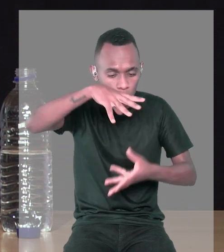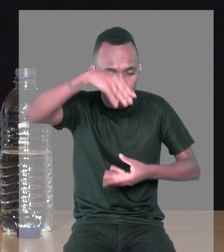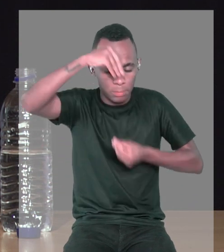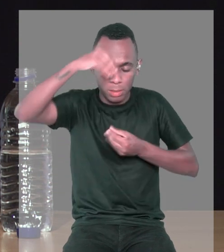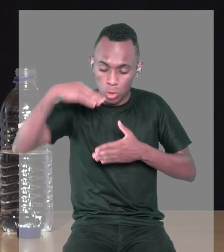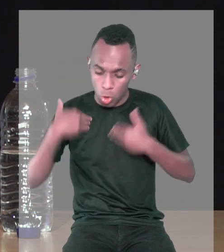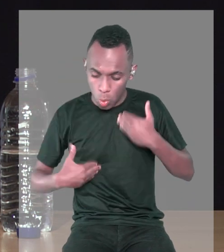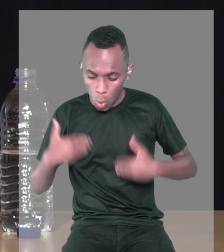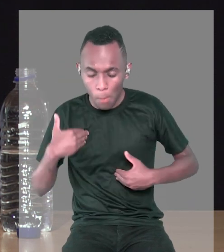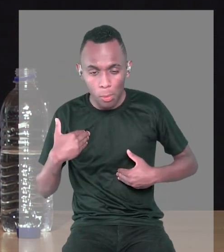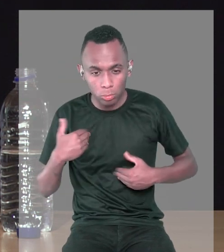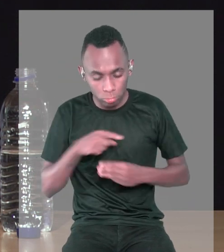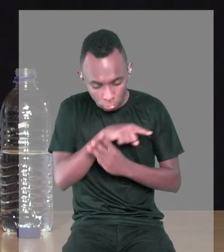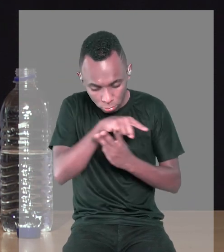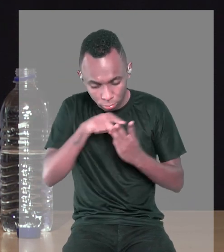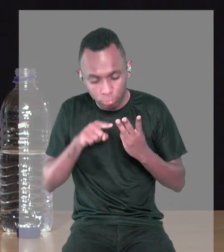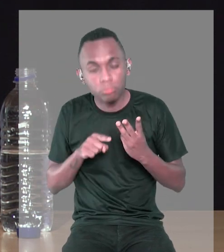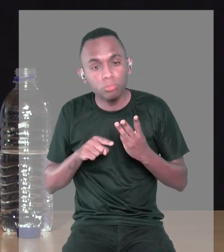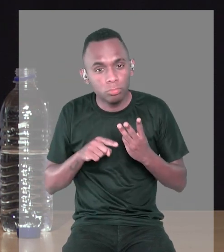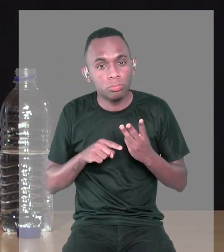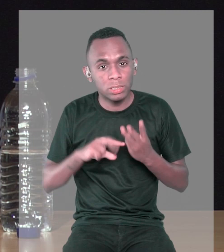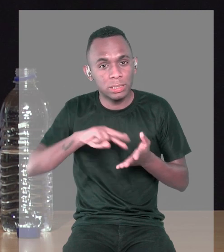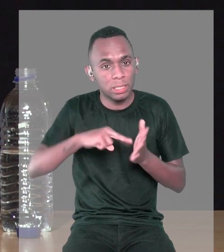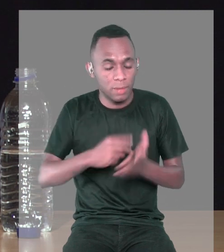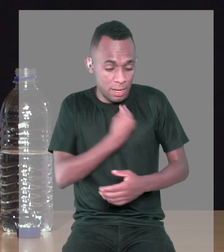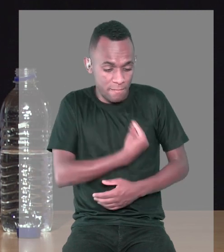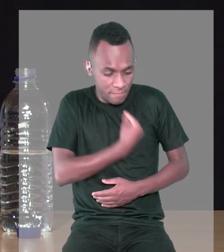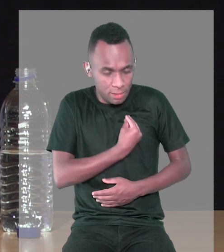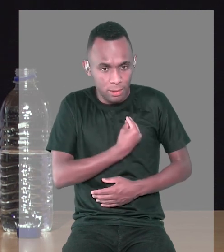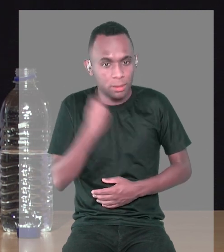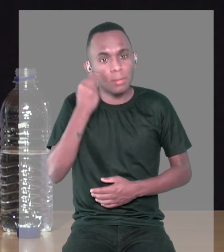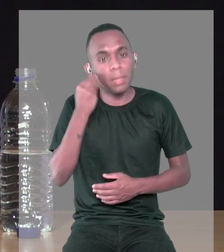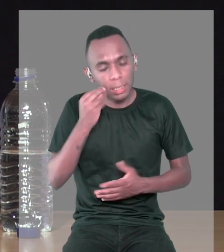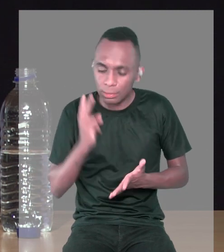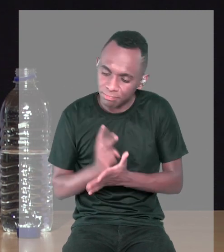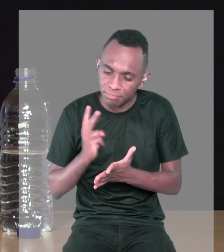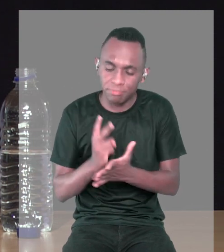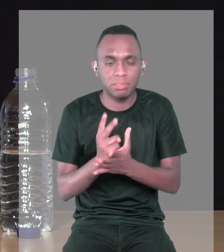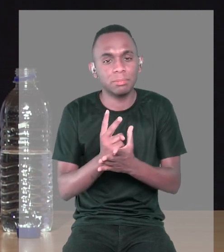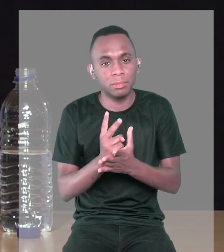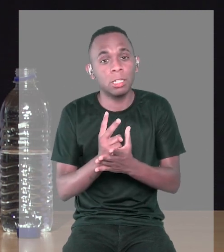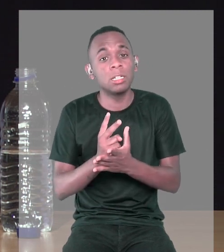Mundo, espírito e corpo se fazem vida e na vida.